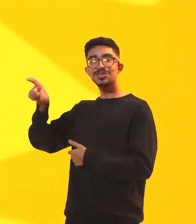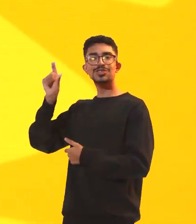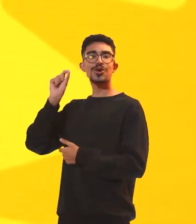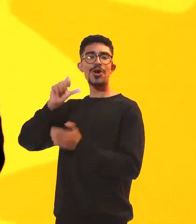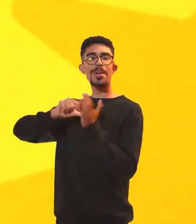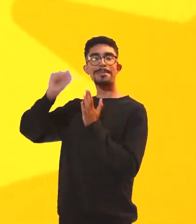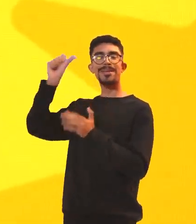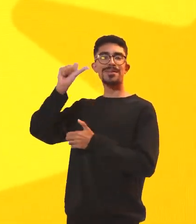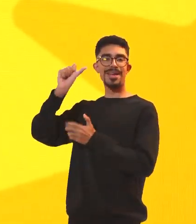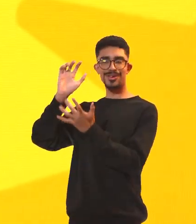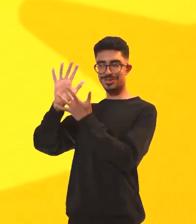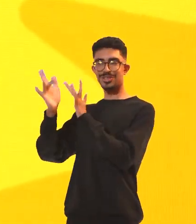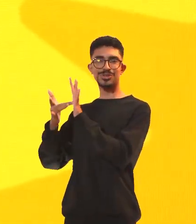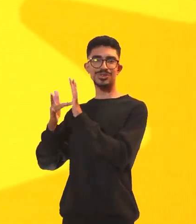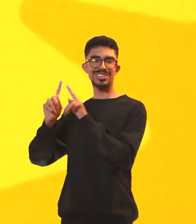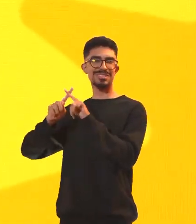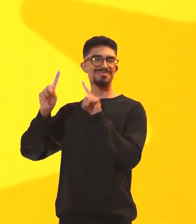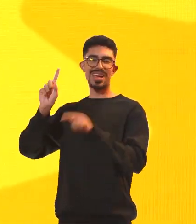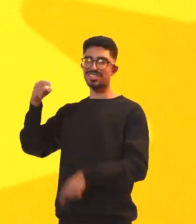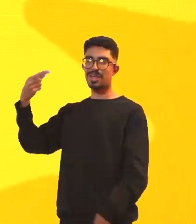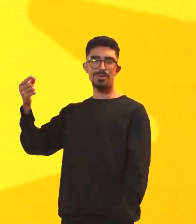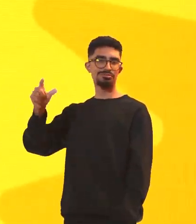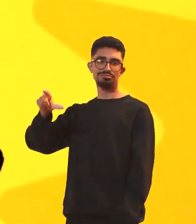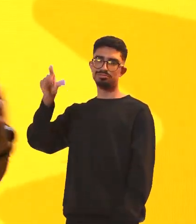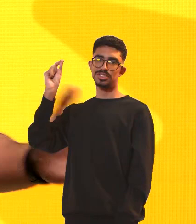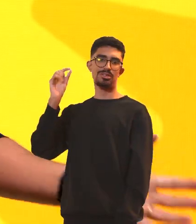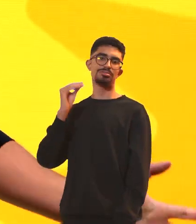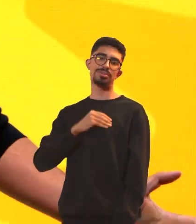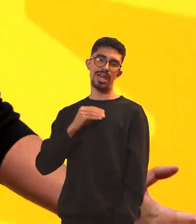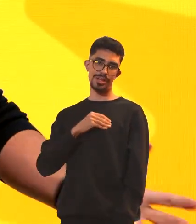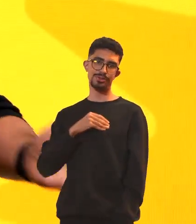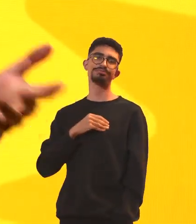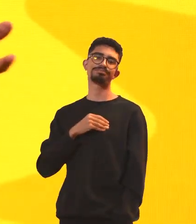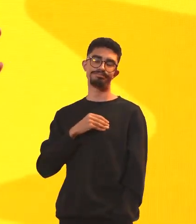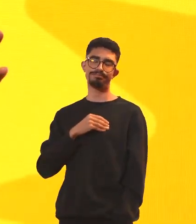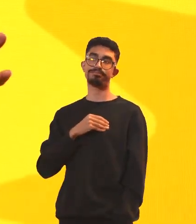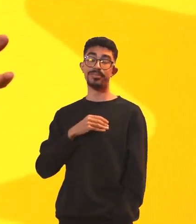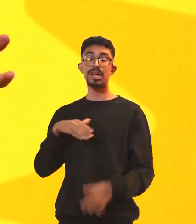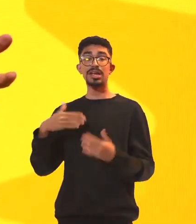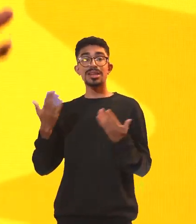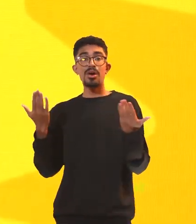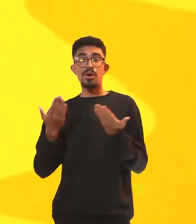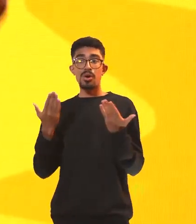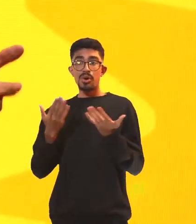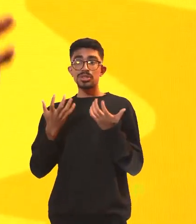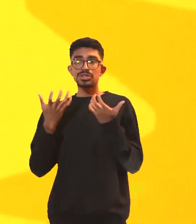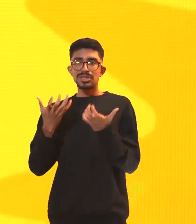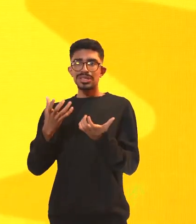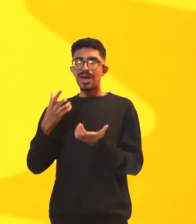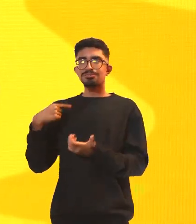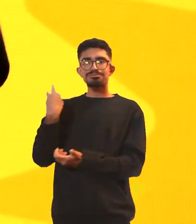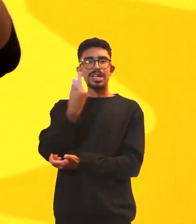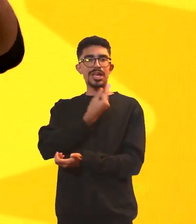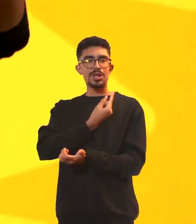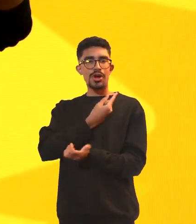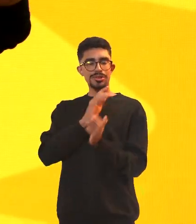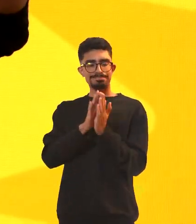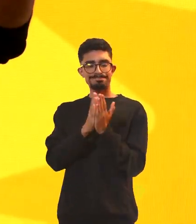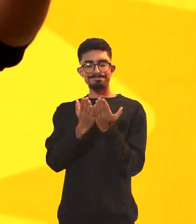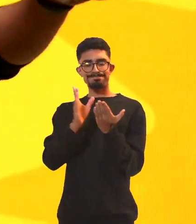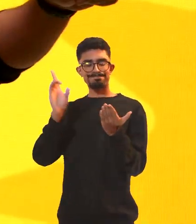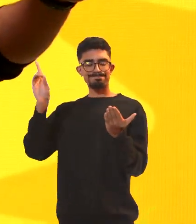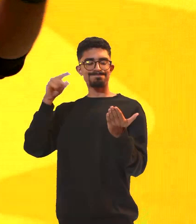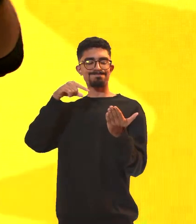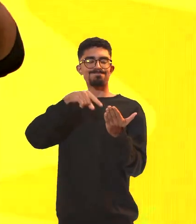forma. Hoje eu quero que juntos a gente olhe para a palavra de Deus e seja guiado pelo Espírito Santo a viver um compromisso com